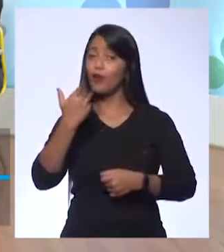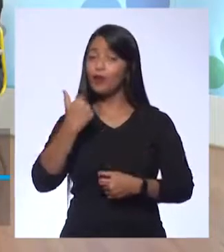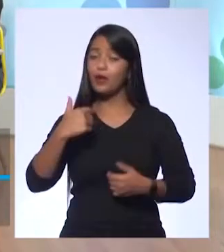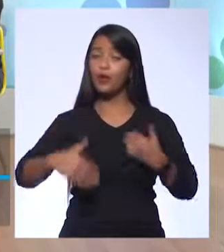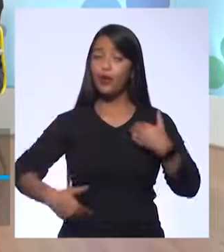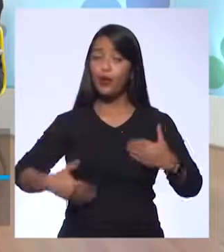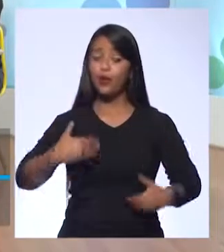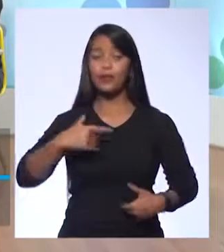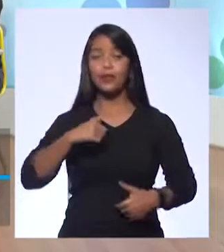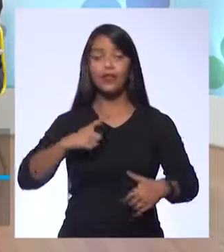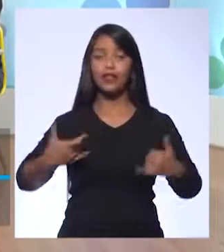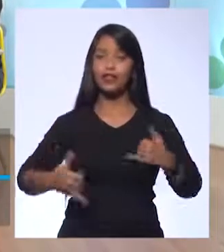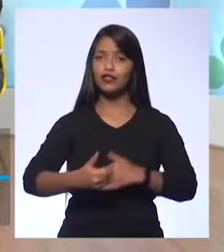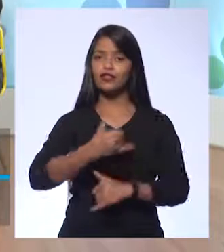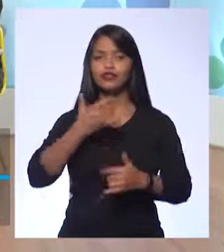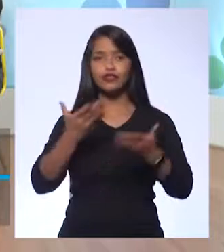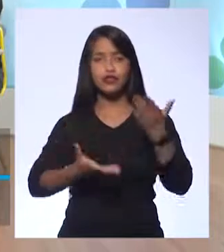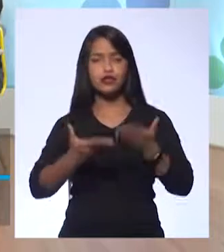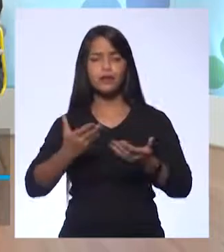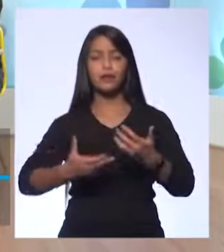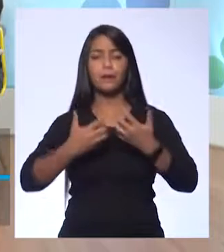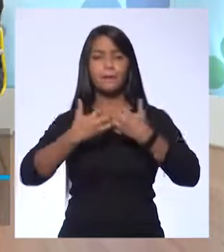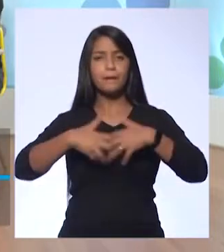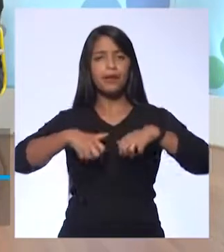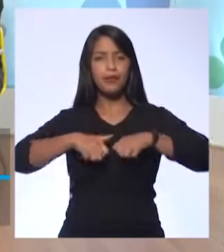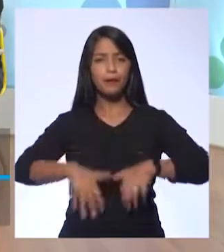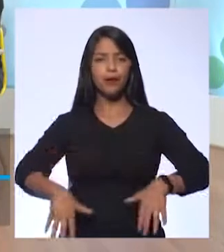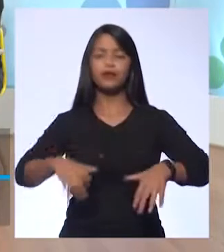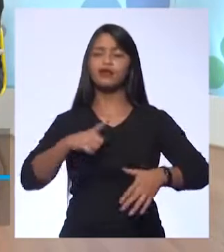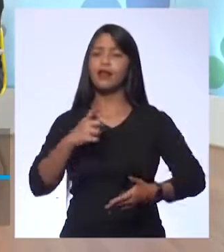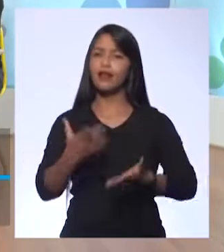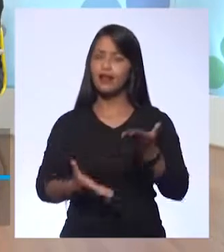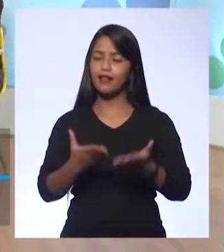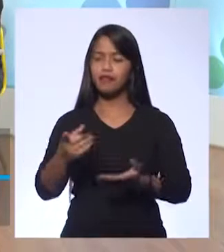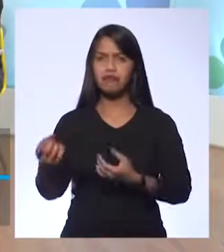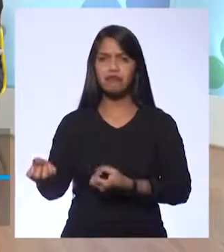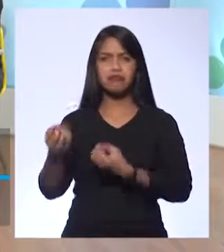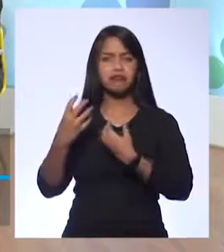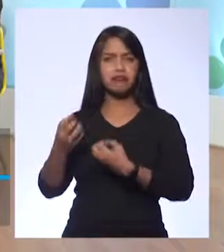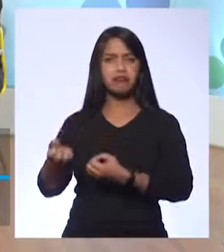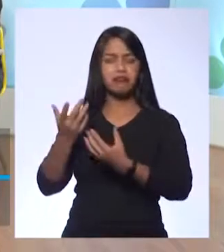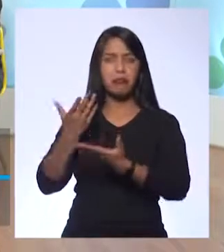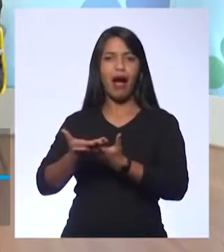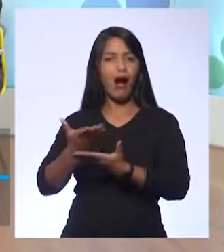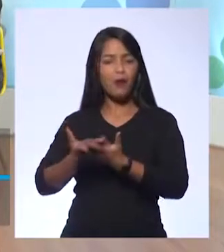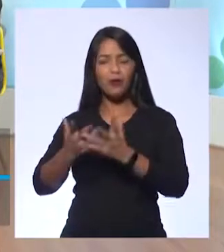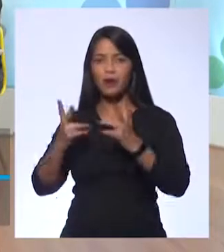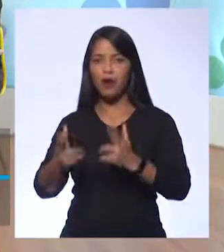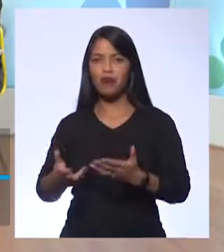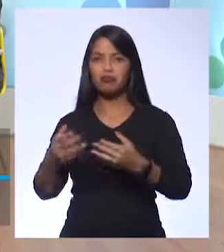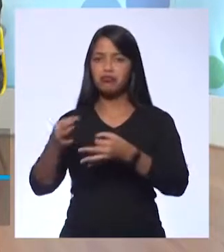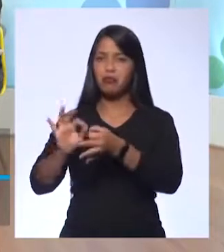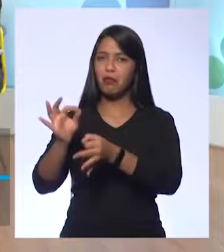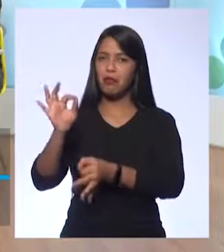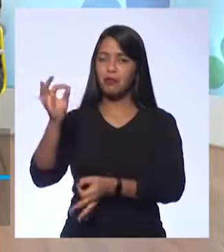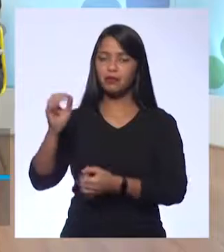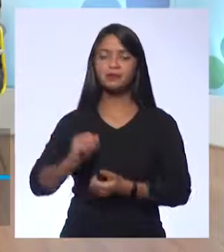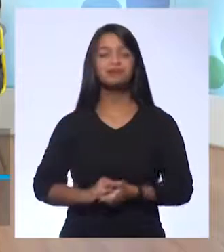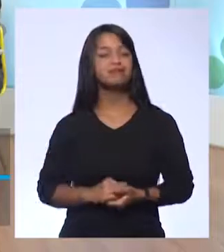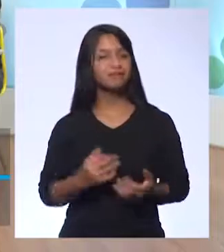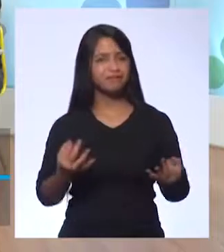equilíbrio energético, metabólico, enfim. Colocou tudo aqui, né? Deu uma aula. Perfeito, maravilhoso. Ó, Gente,